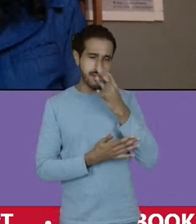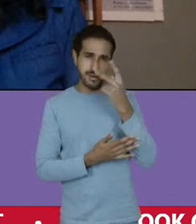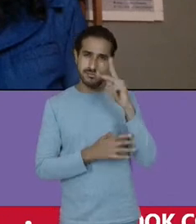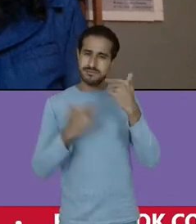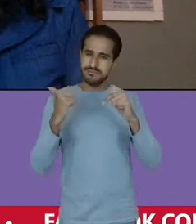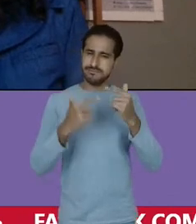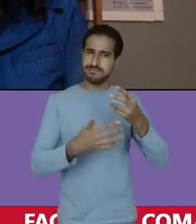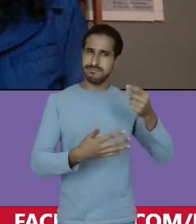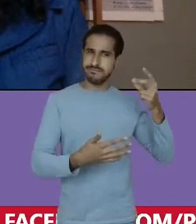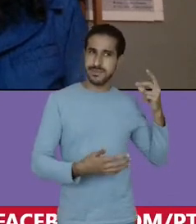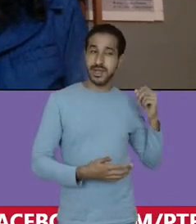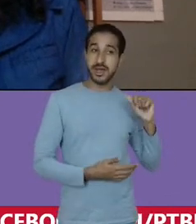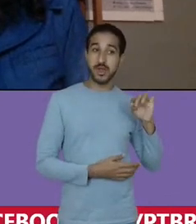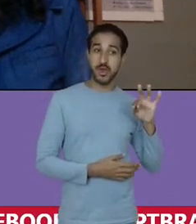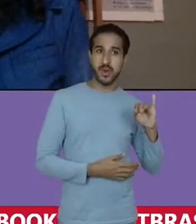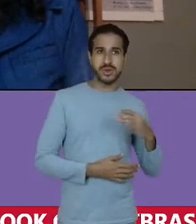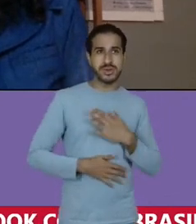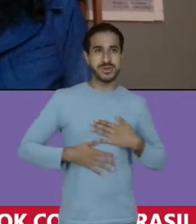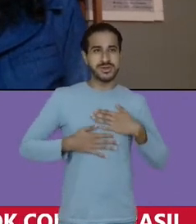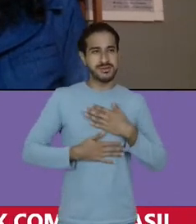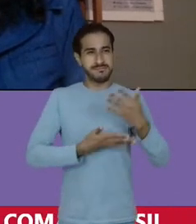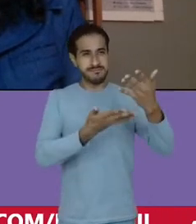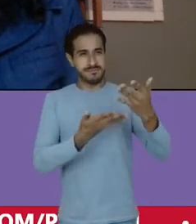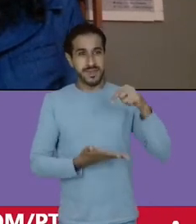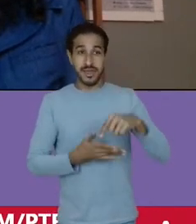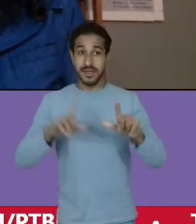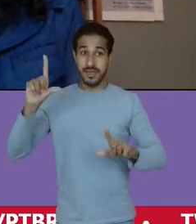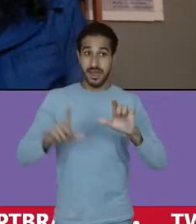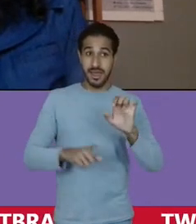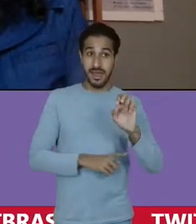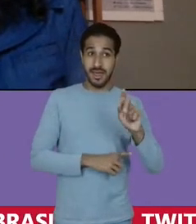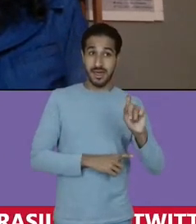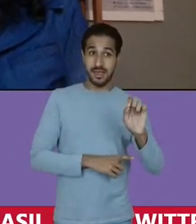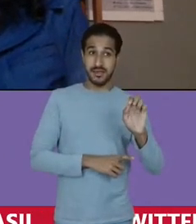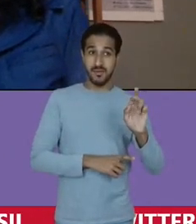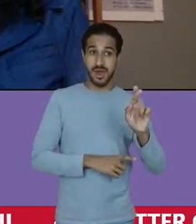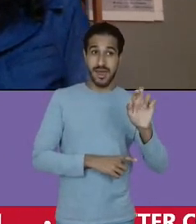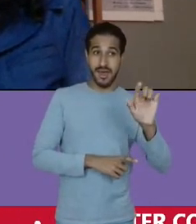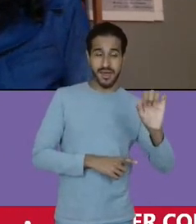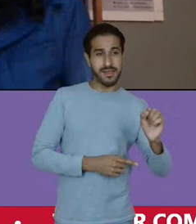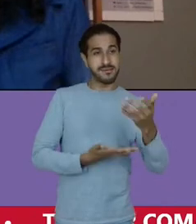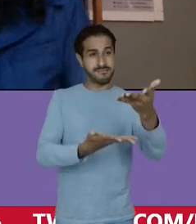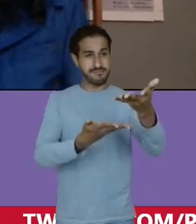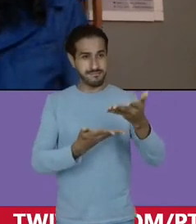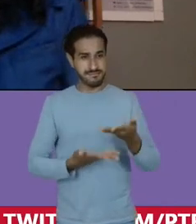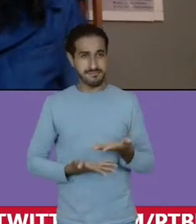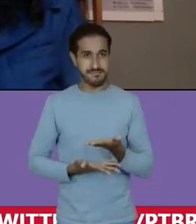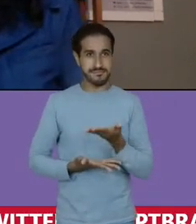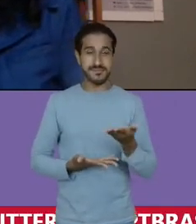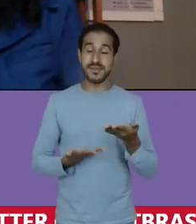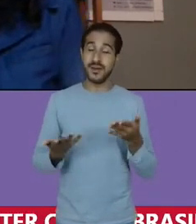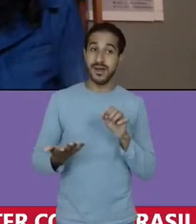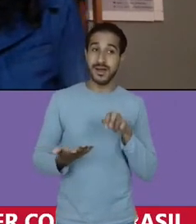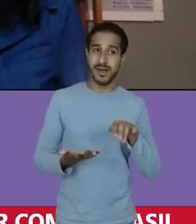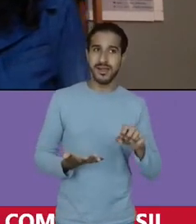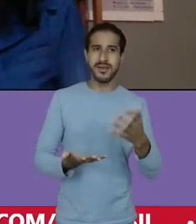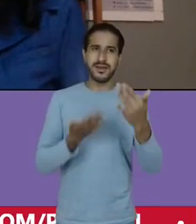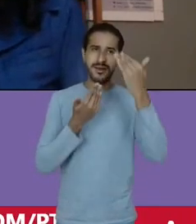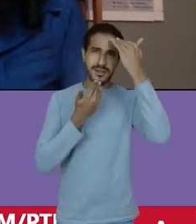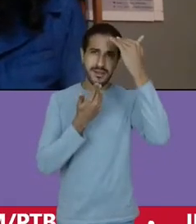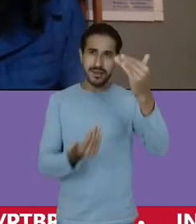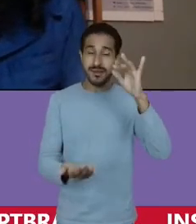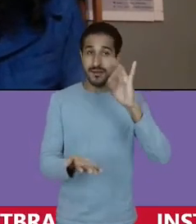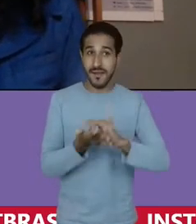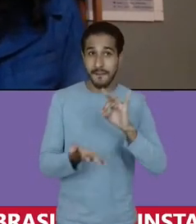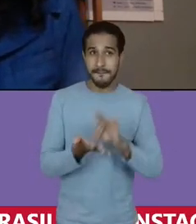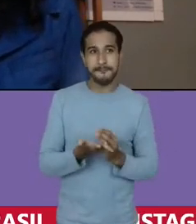muito tempo, Antônia. É uma honra te receber aqui na TV Elas por Elas, seja muito bem-vinda. Então, Anne, primeiro queria agradecer